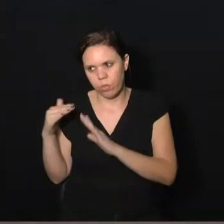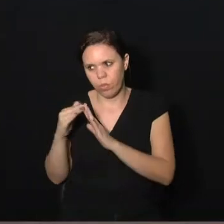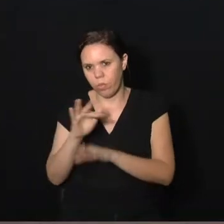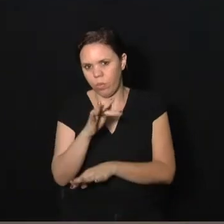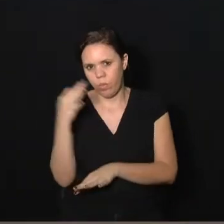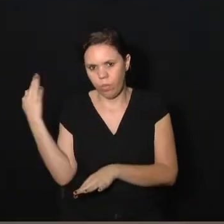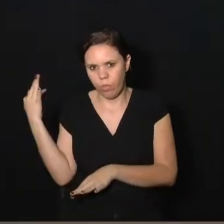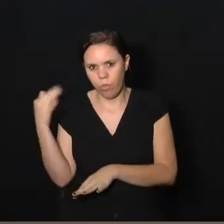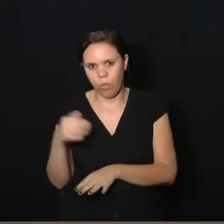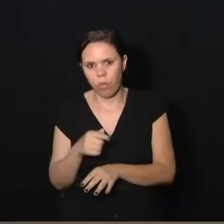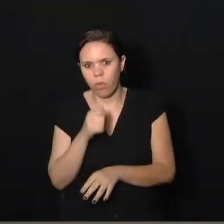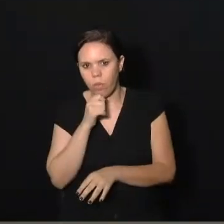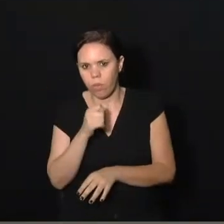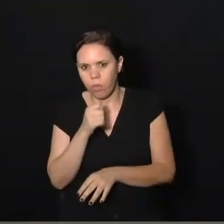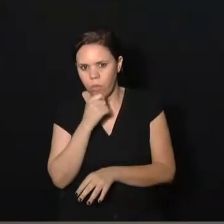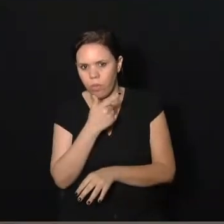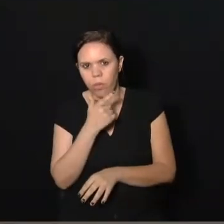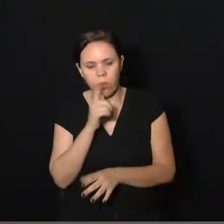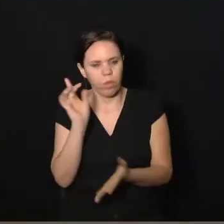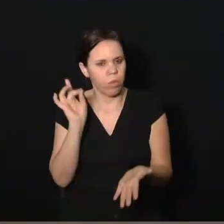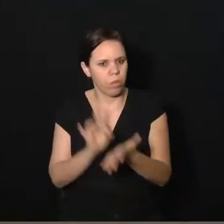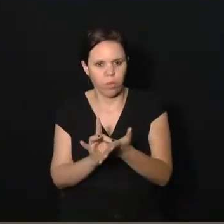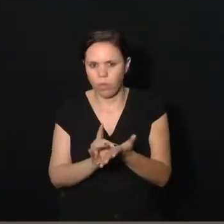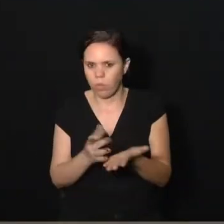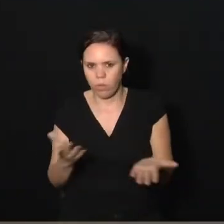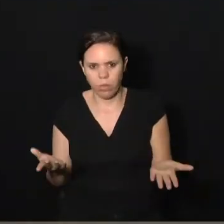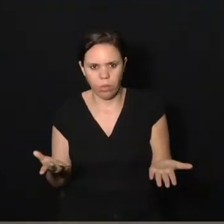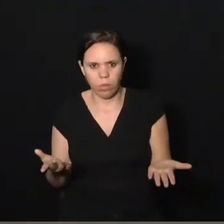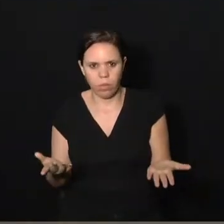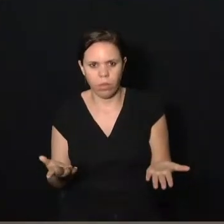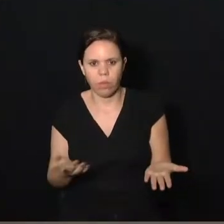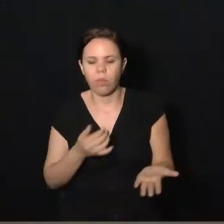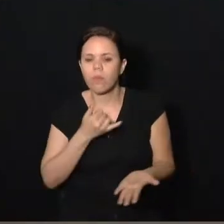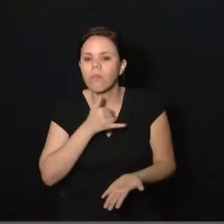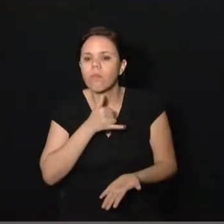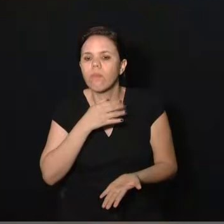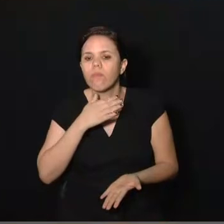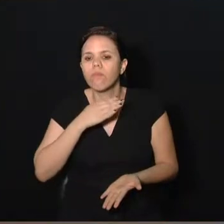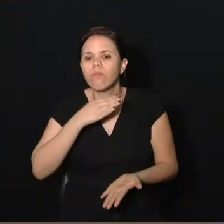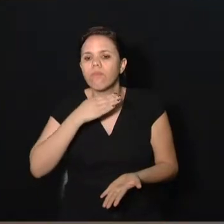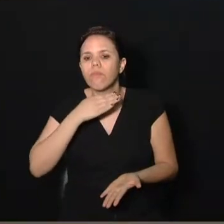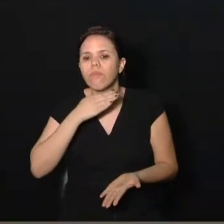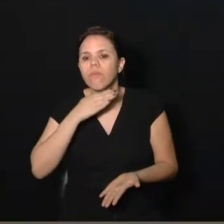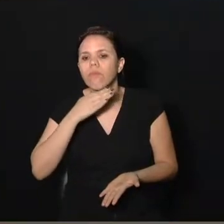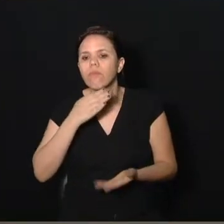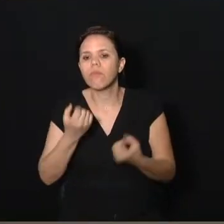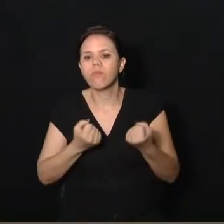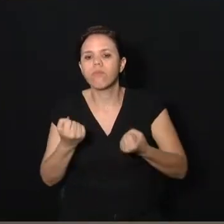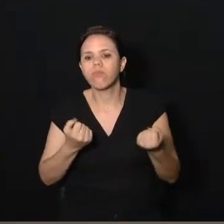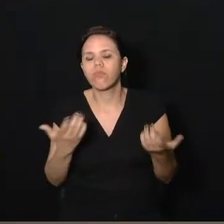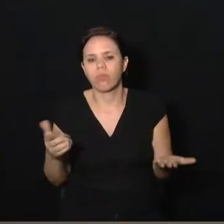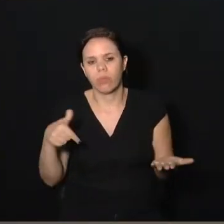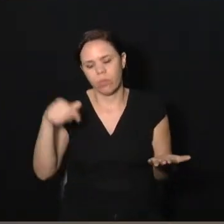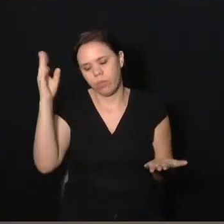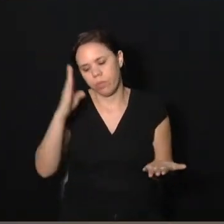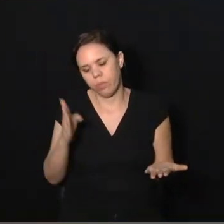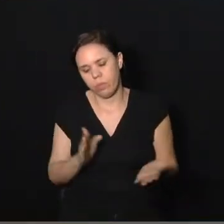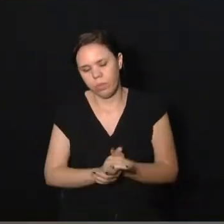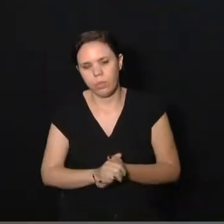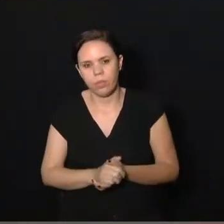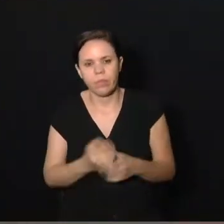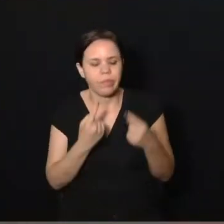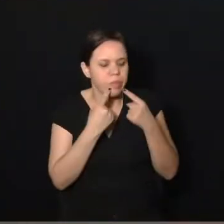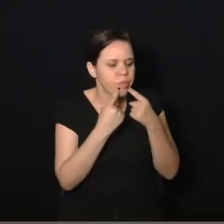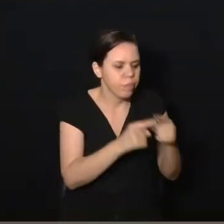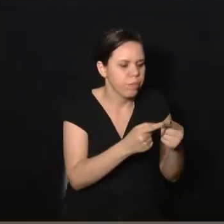França, e ainda não está consolidada a questão da bateria dos carros. Então, você tem que, por exemplo, no Brasil, a gente reclama